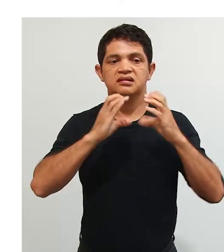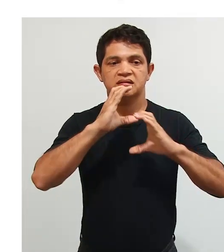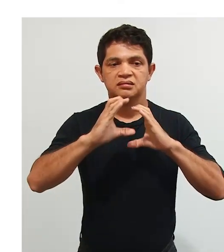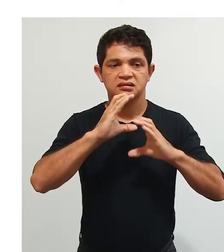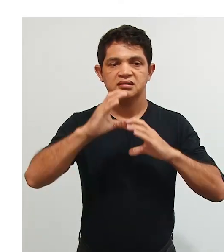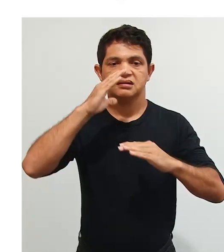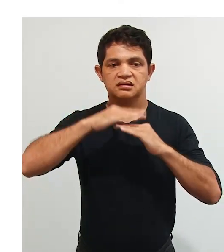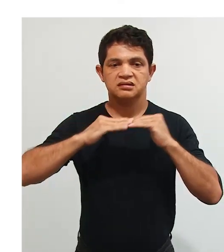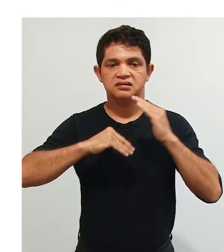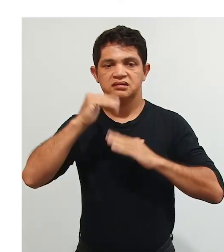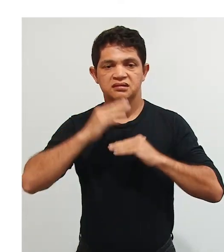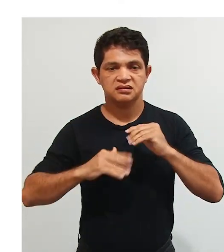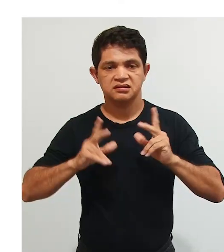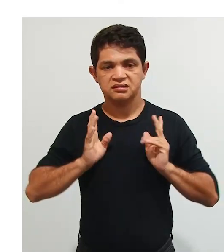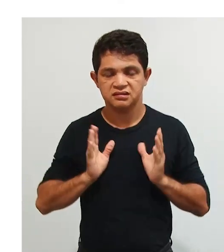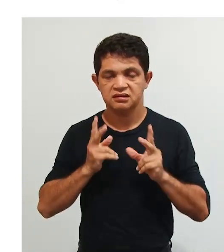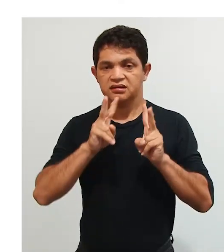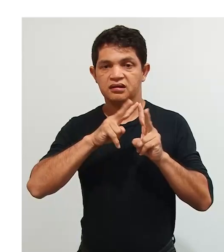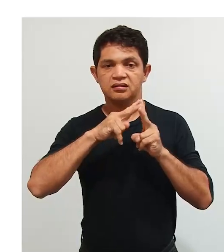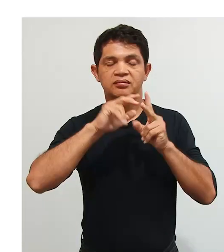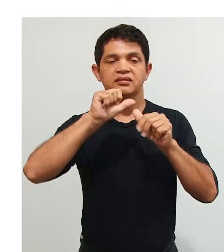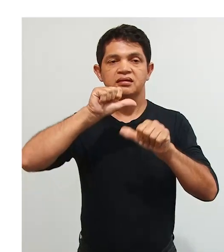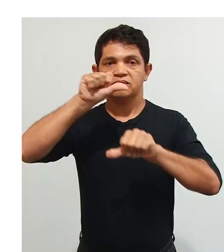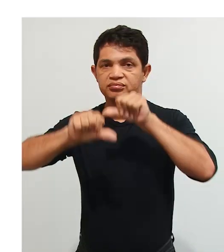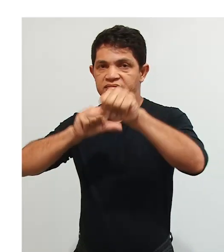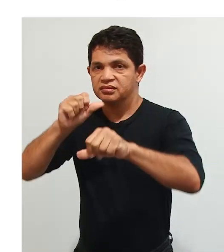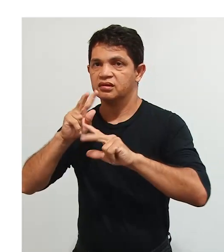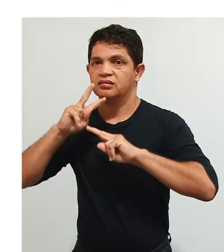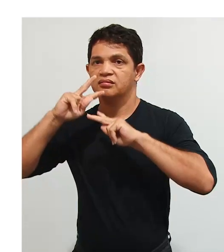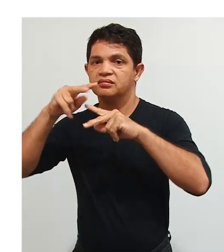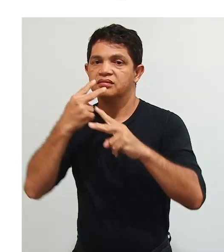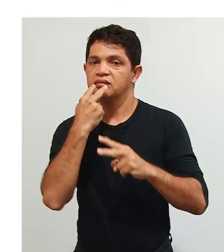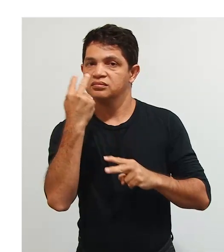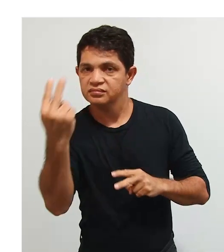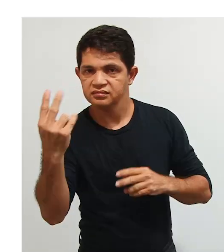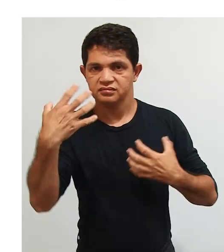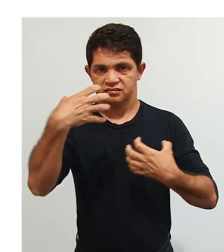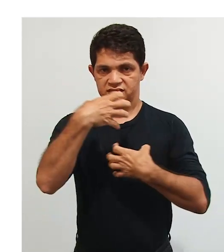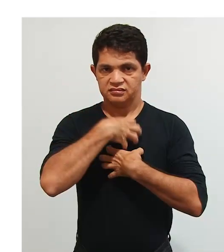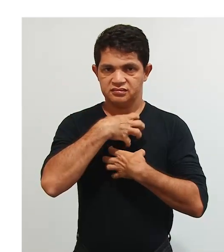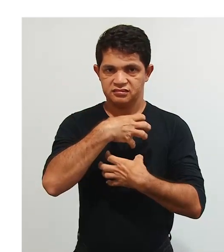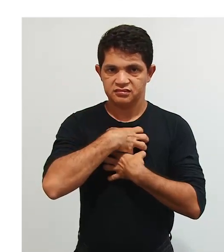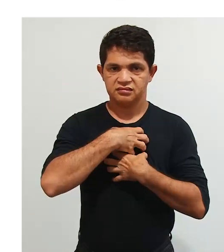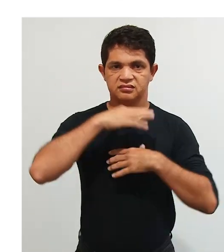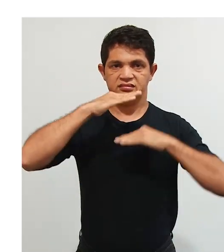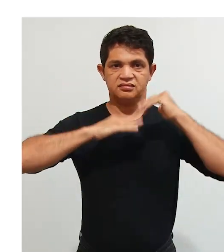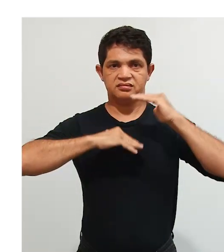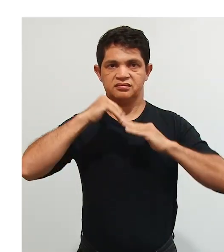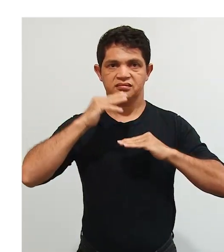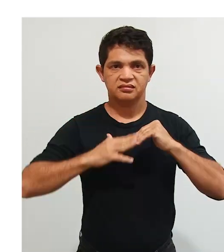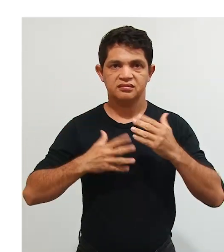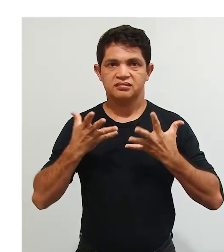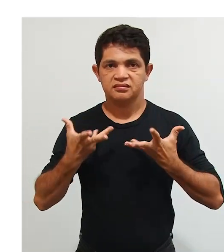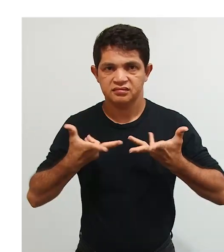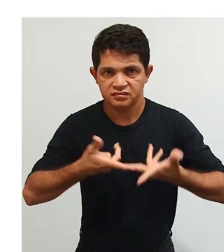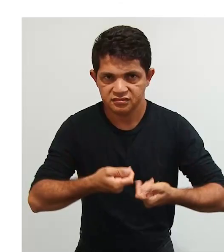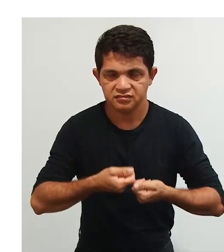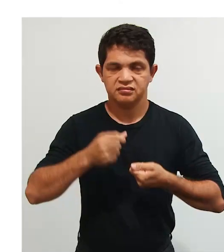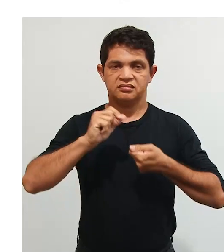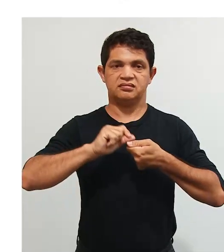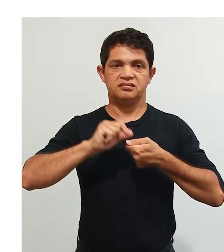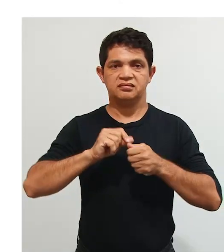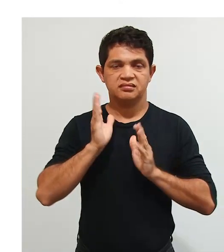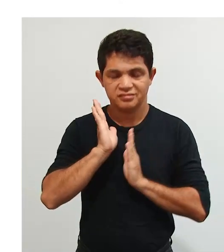se expressar, transmitir as ideias, opiniões e sentimentos de forma clara, respeitosa